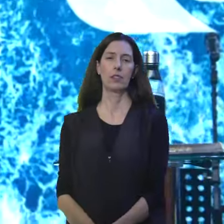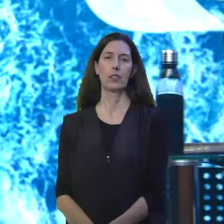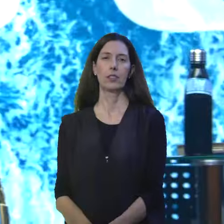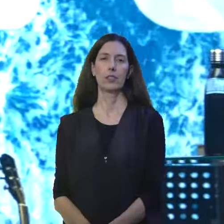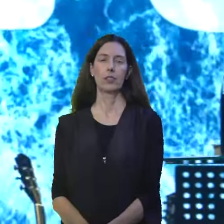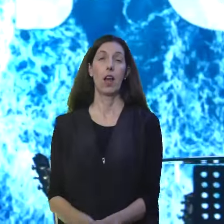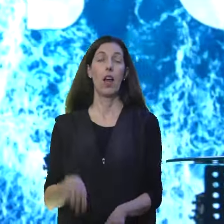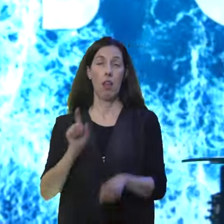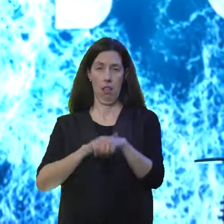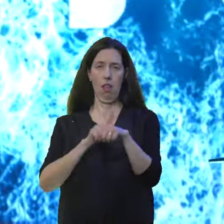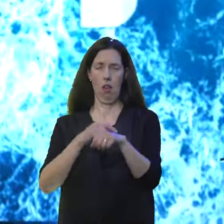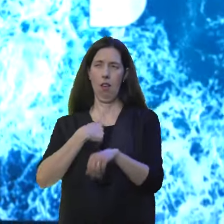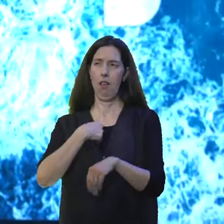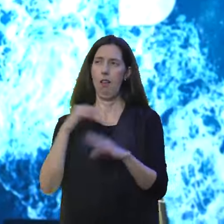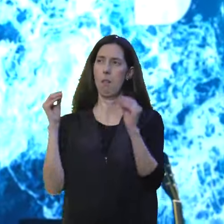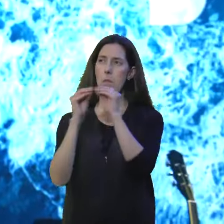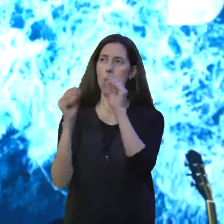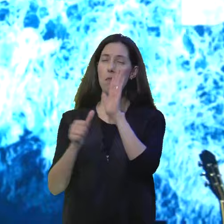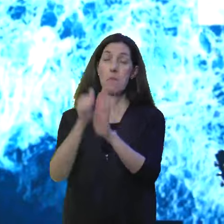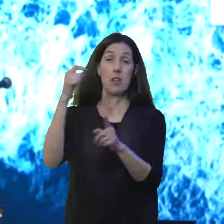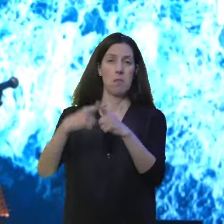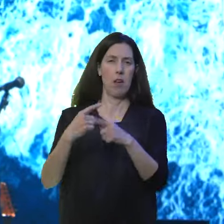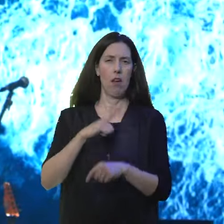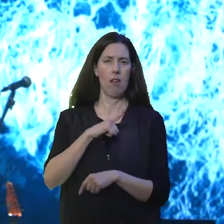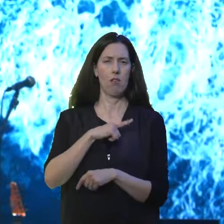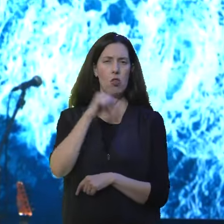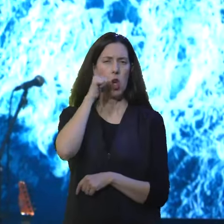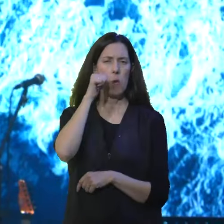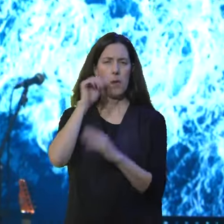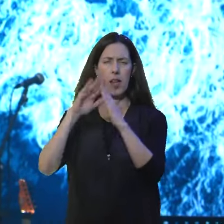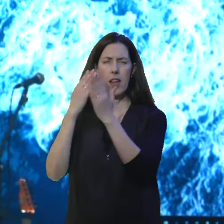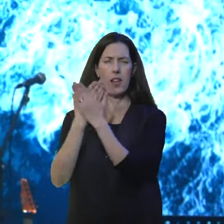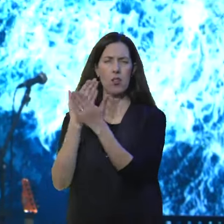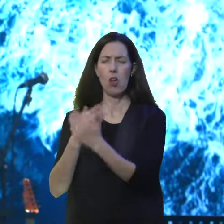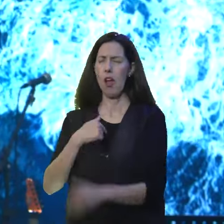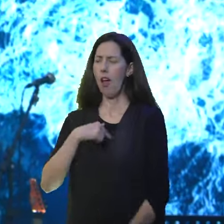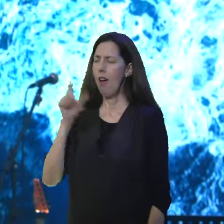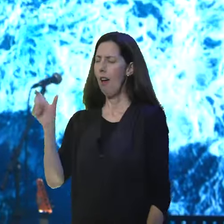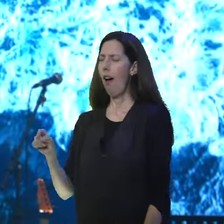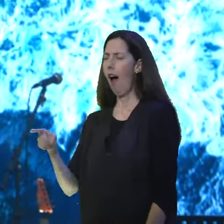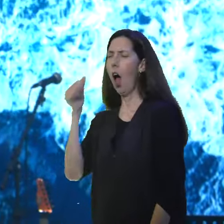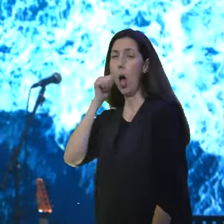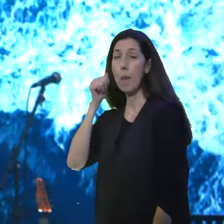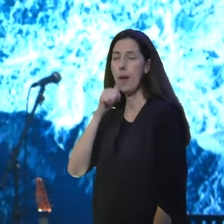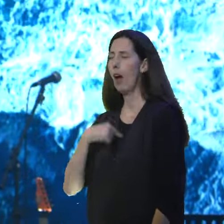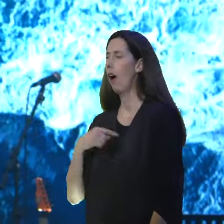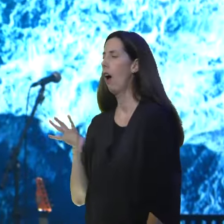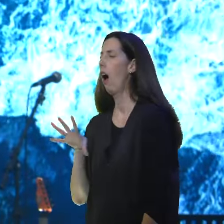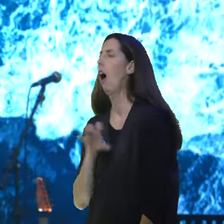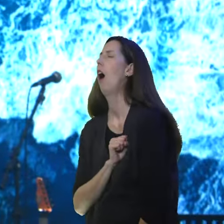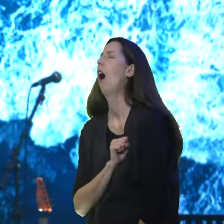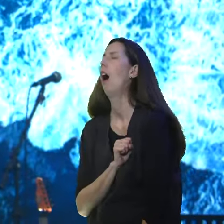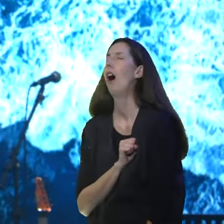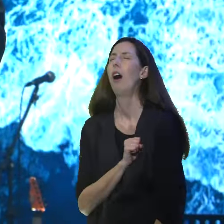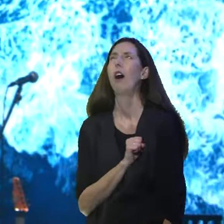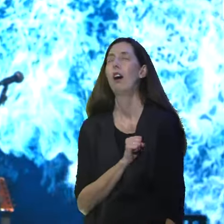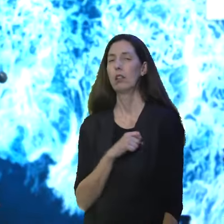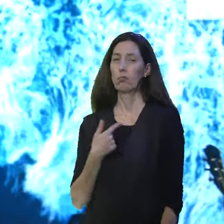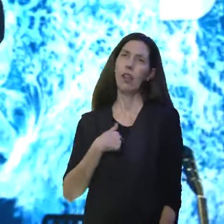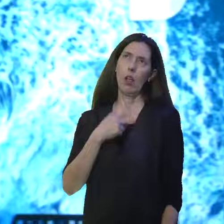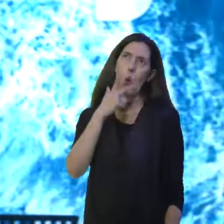Quando eu perdi o meu bebê, tinha uma menina da escola que eu amava ela. Eu achava que eu amava, né?